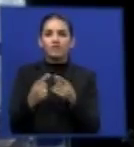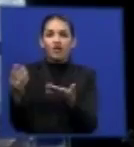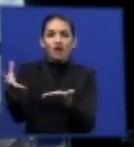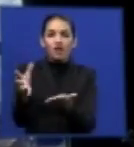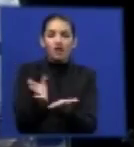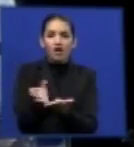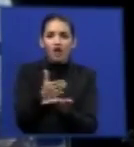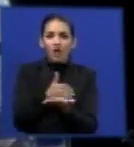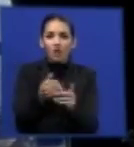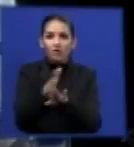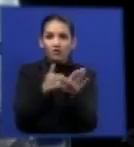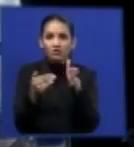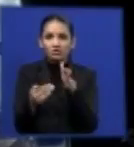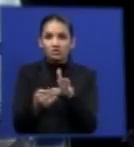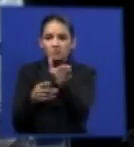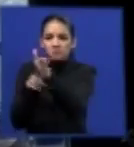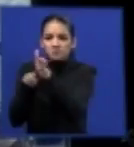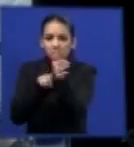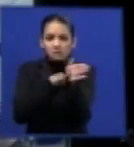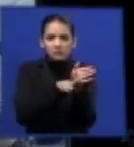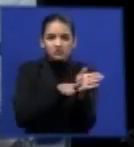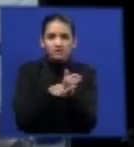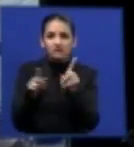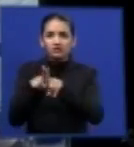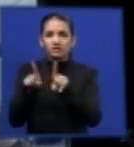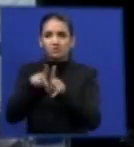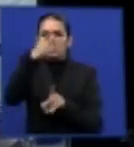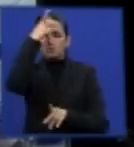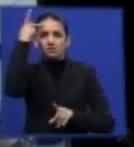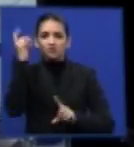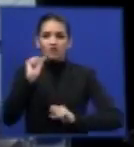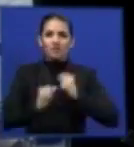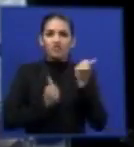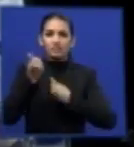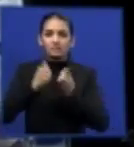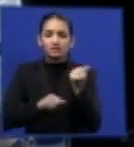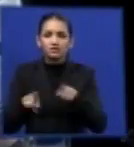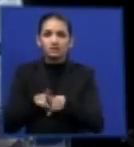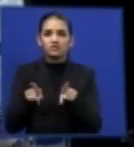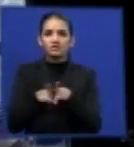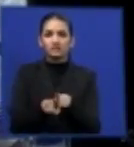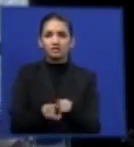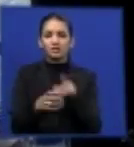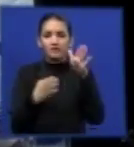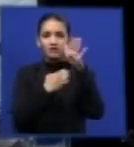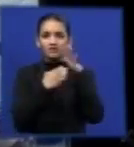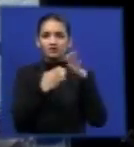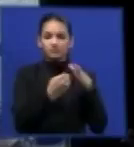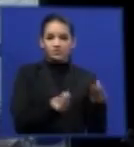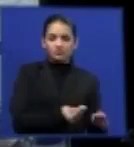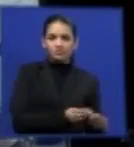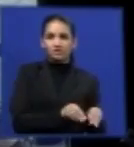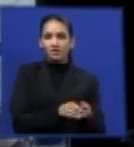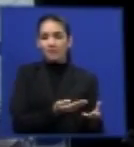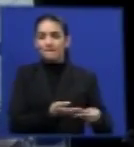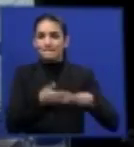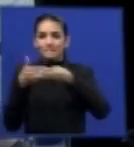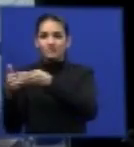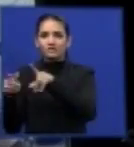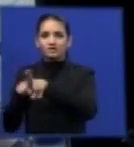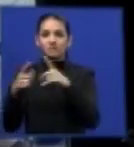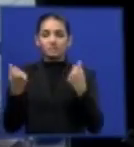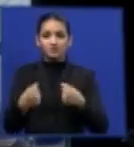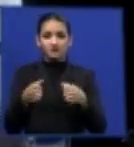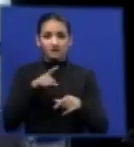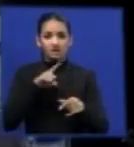quanto as os fabricantes e as importadoras deveriam ter comprovadamente